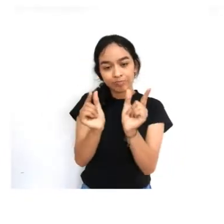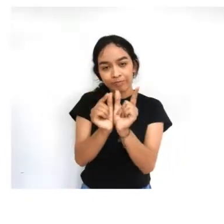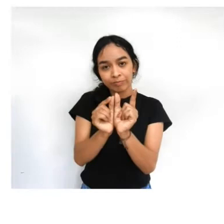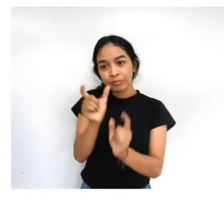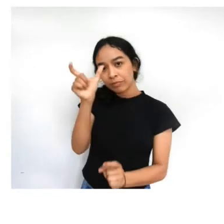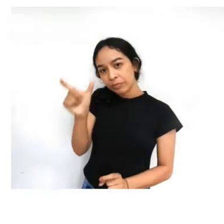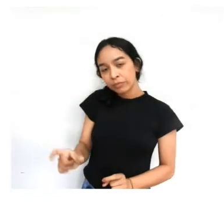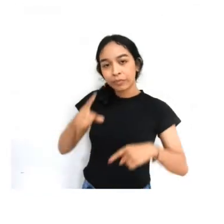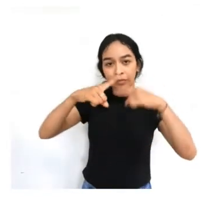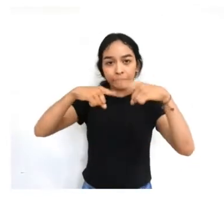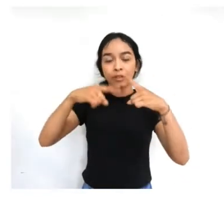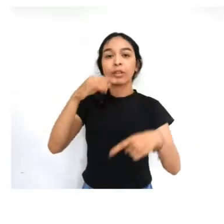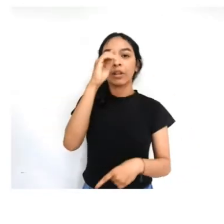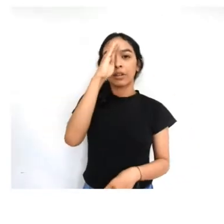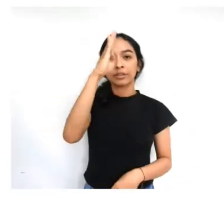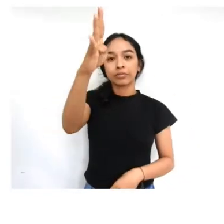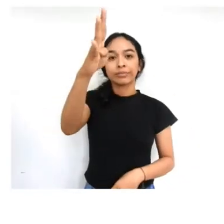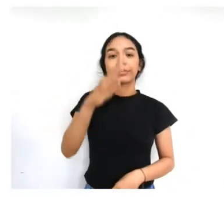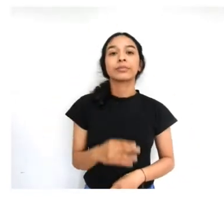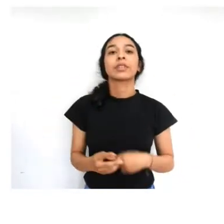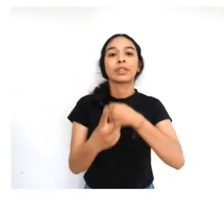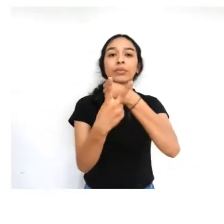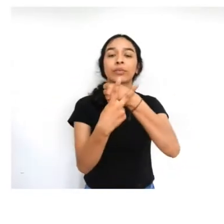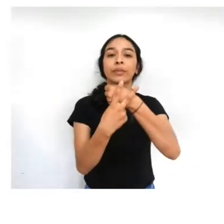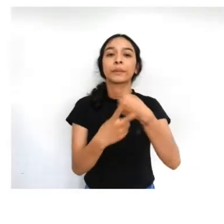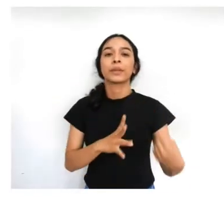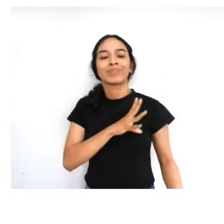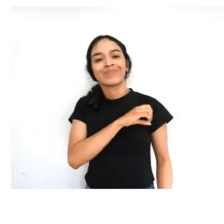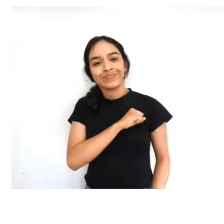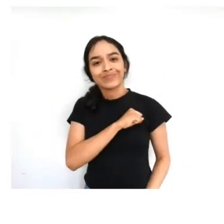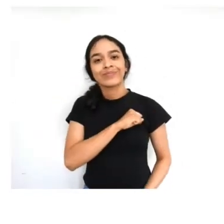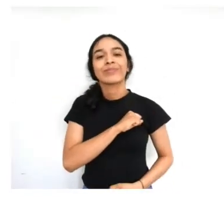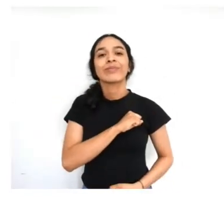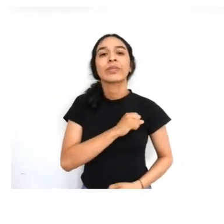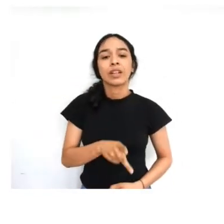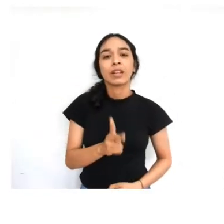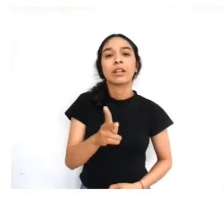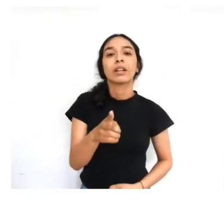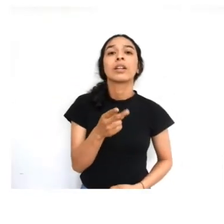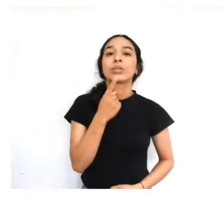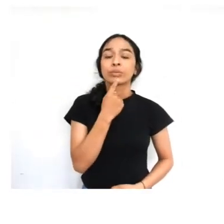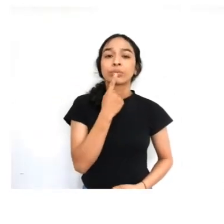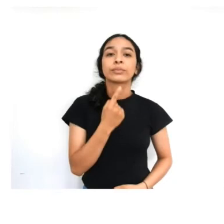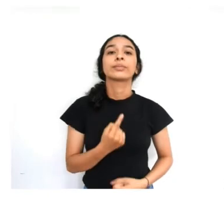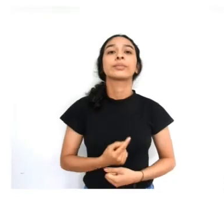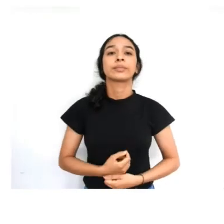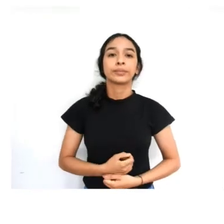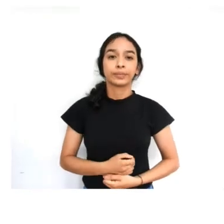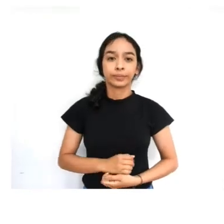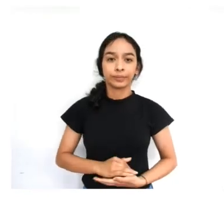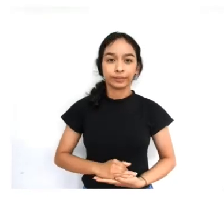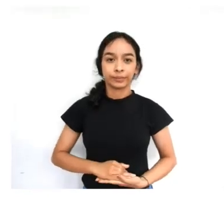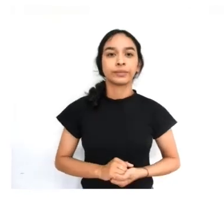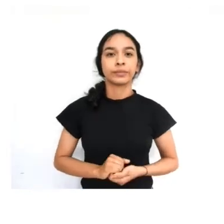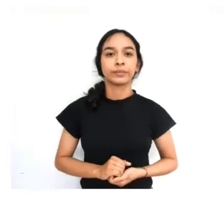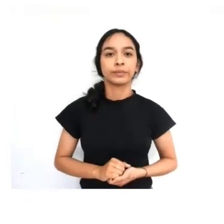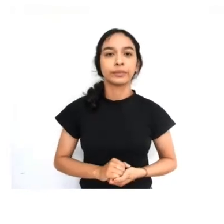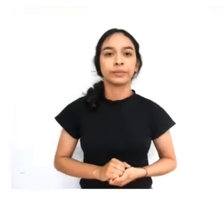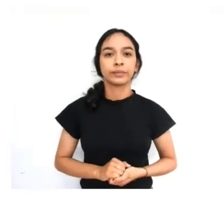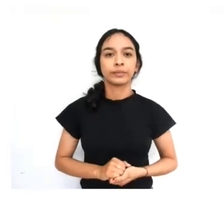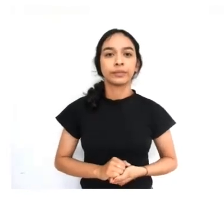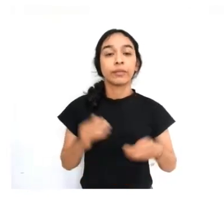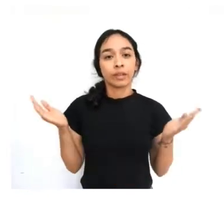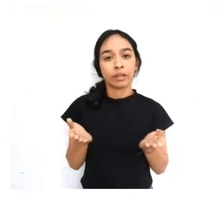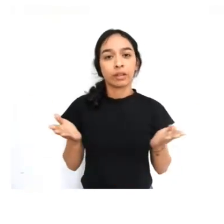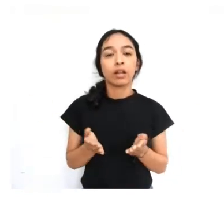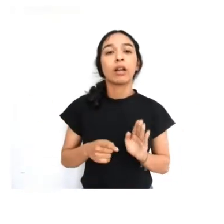desinência de objeto direto. E o verbo amate estará sempre em vermelho. Agora vamos